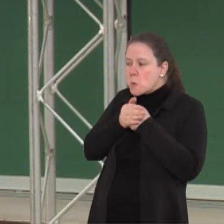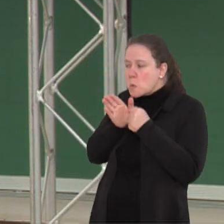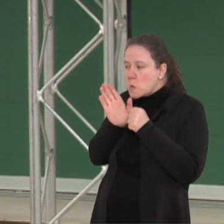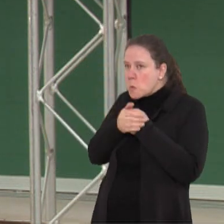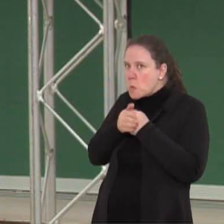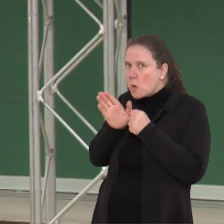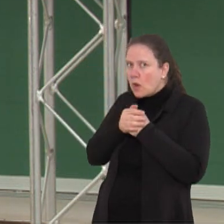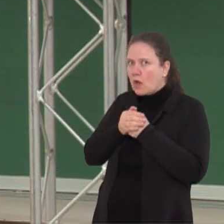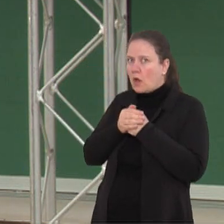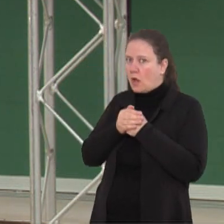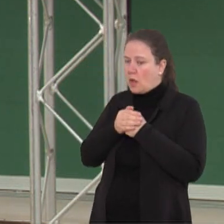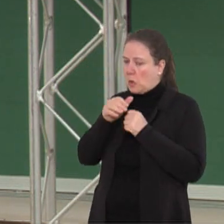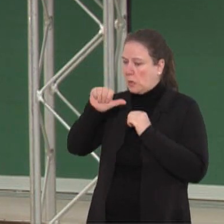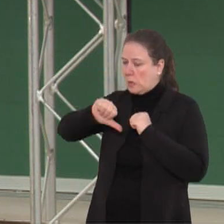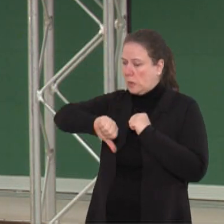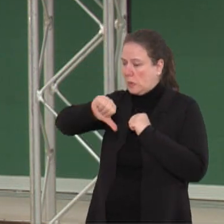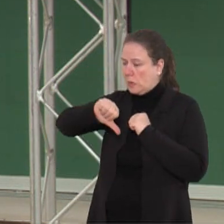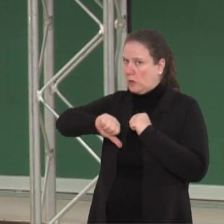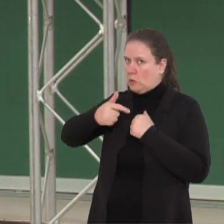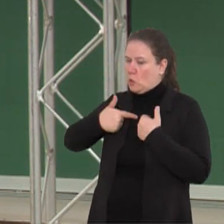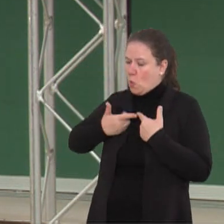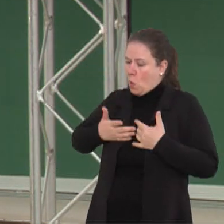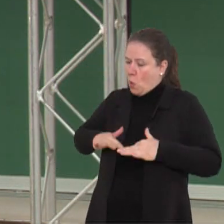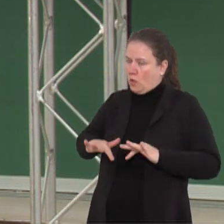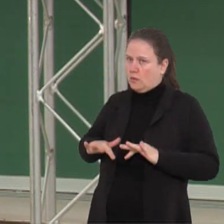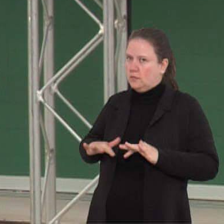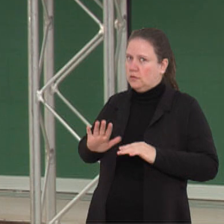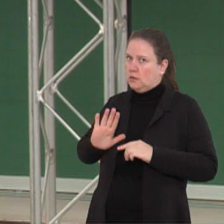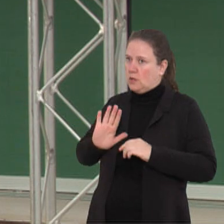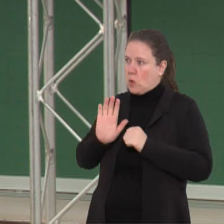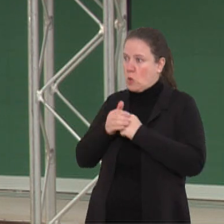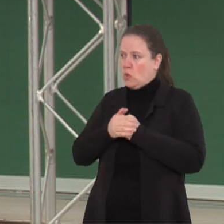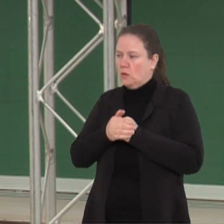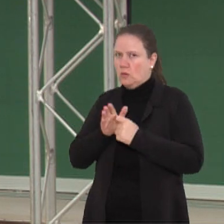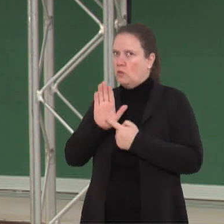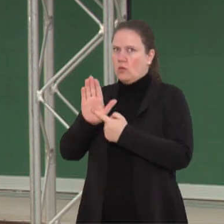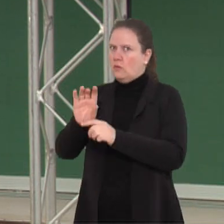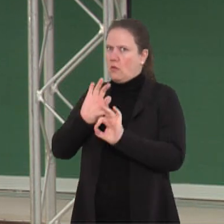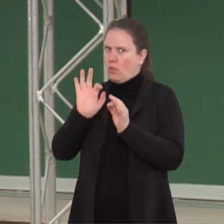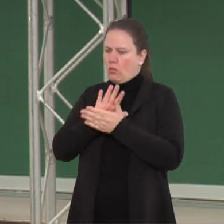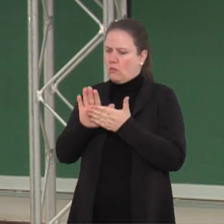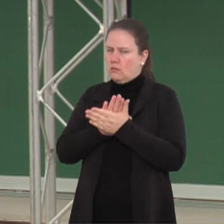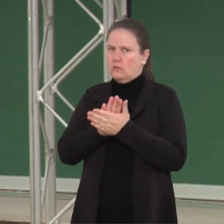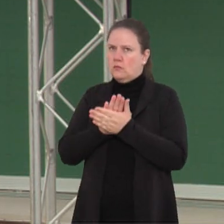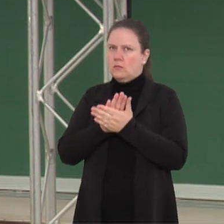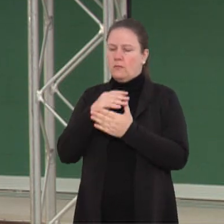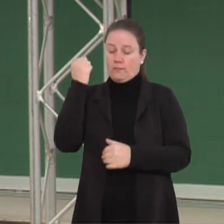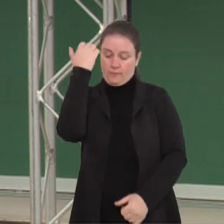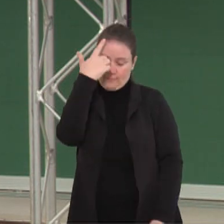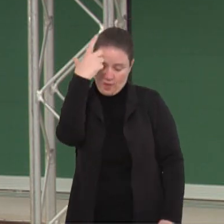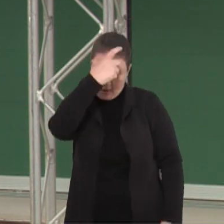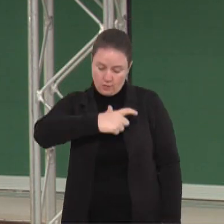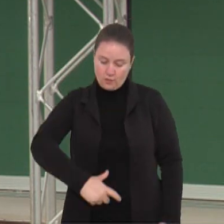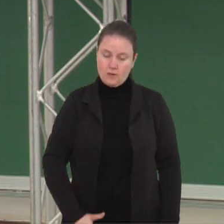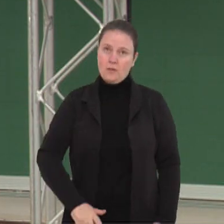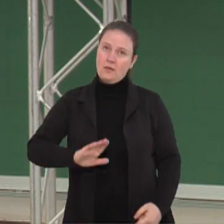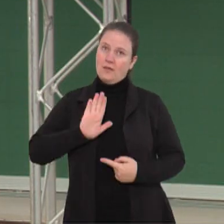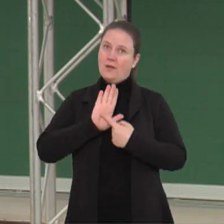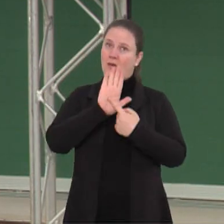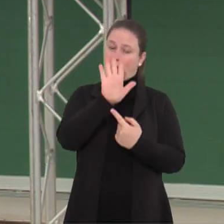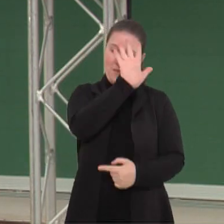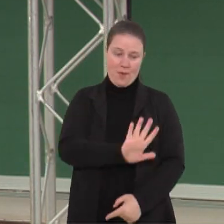alguns aspectos que não gostamos muito. Então, de certa maneira, nós estamos vendendo a nossa imagem. Parte disso